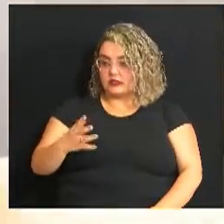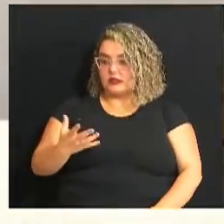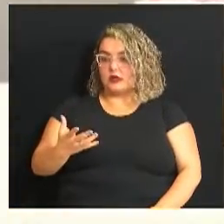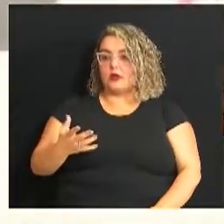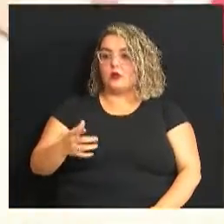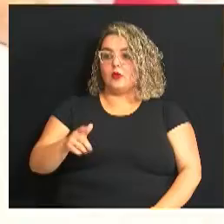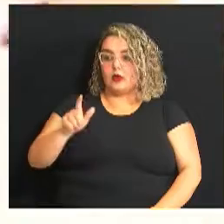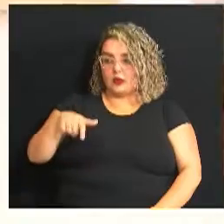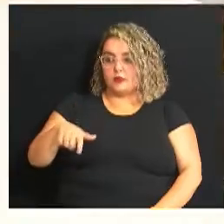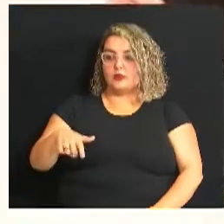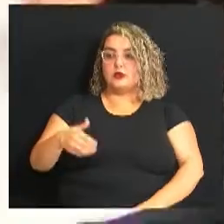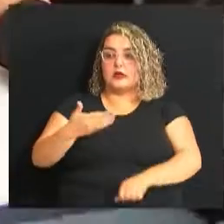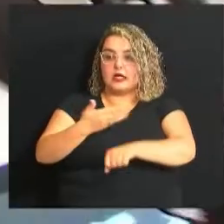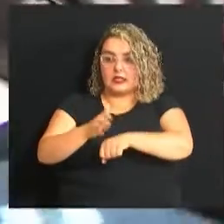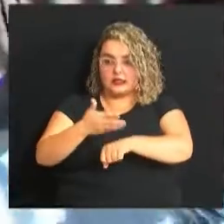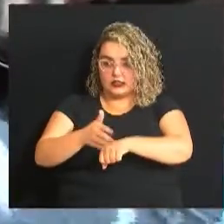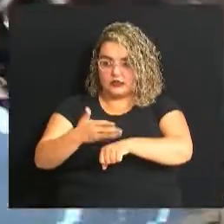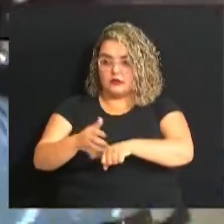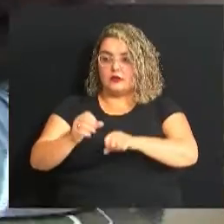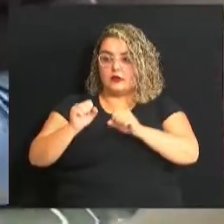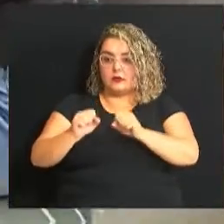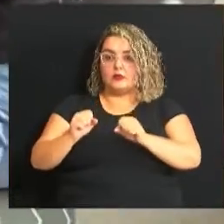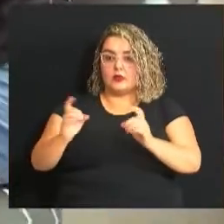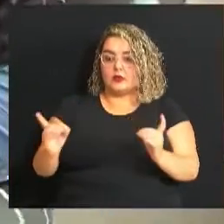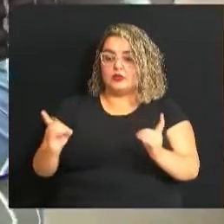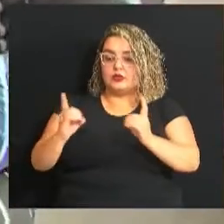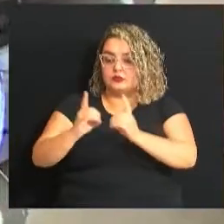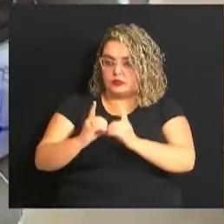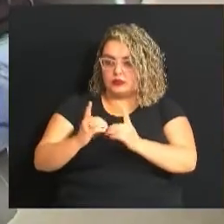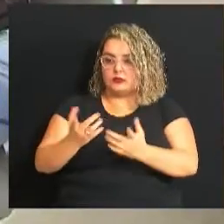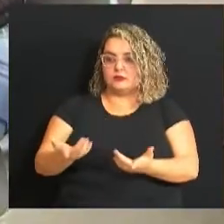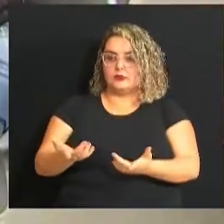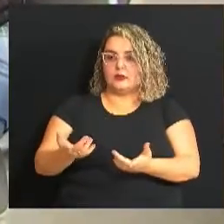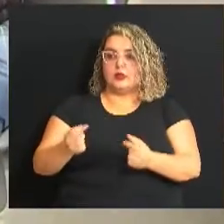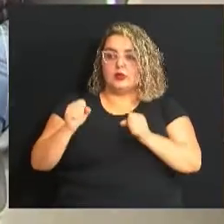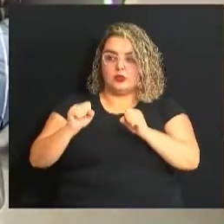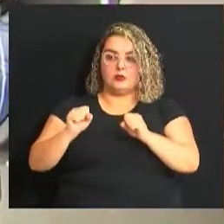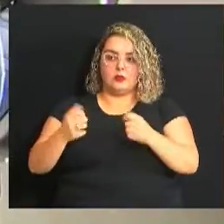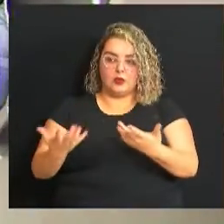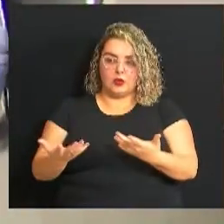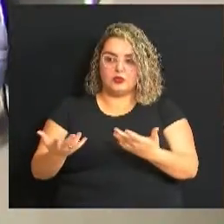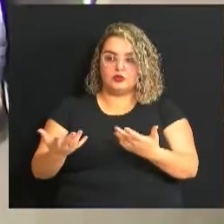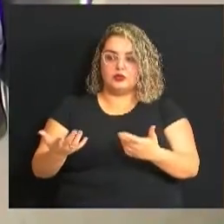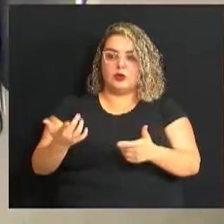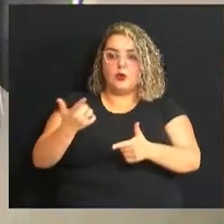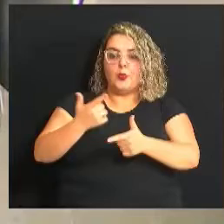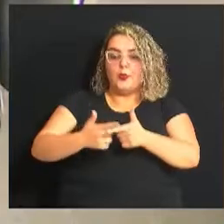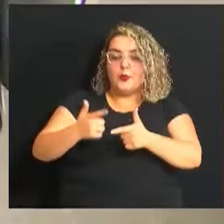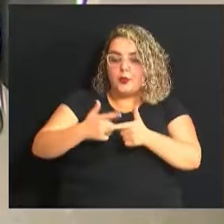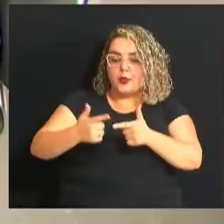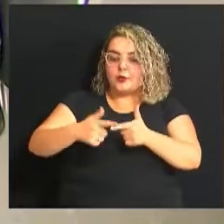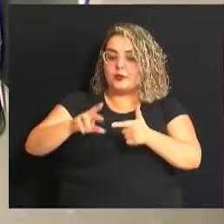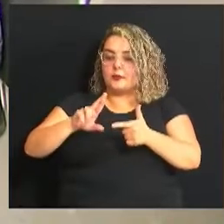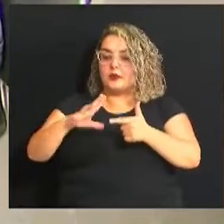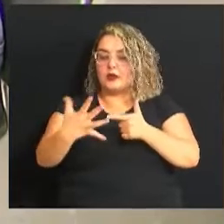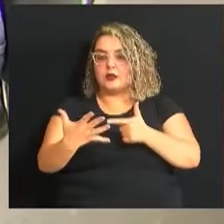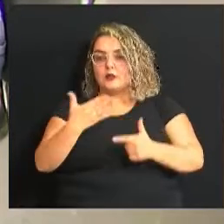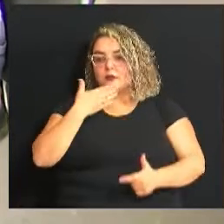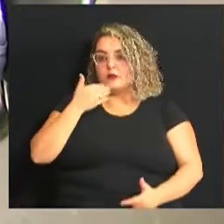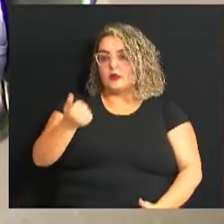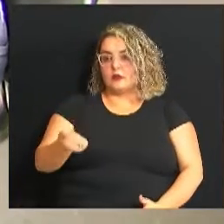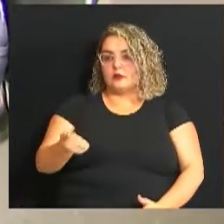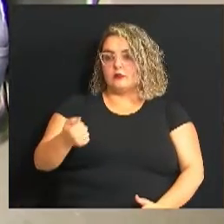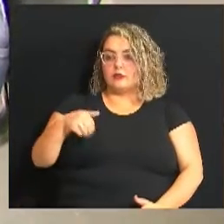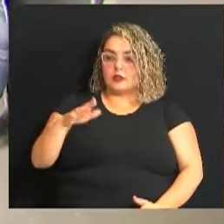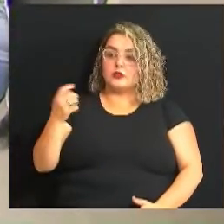é treinado para isso, ele vai poder aproximar as partes que podem, né, buscar a melhor solução para aquele conflito, mais até do que